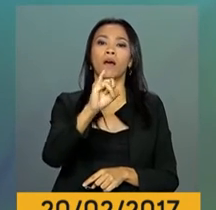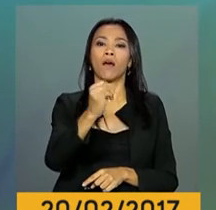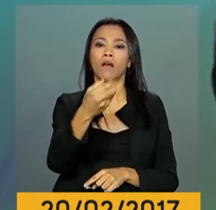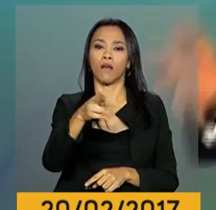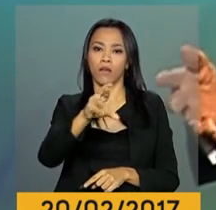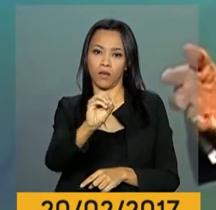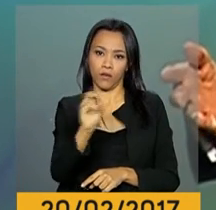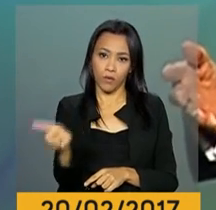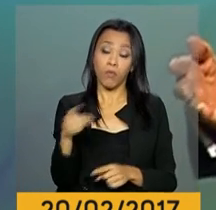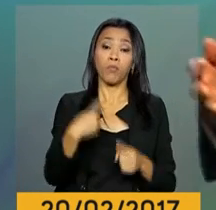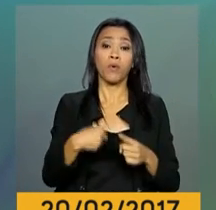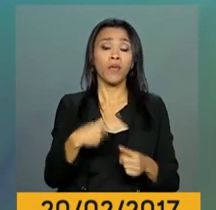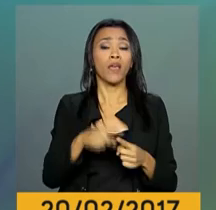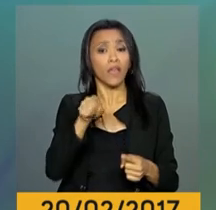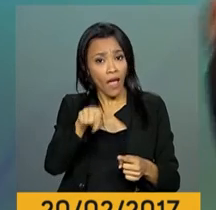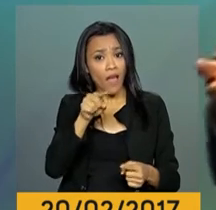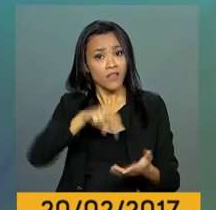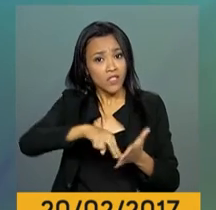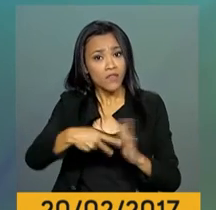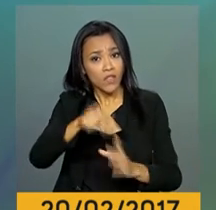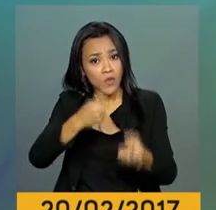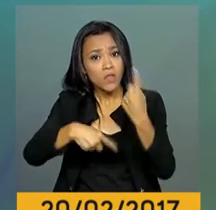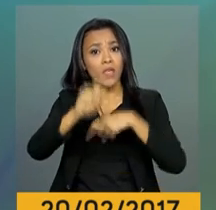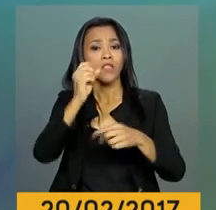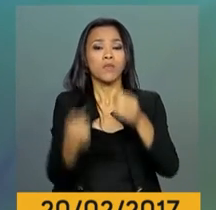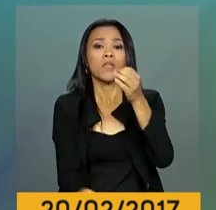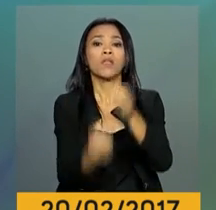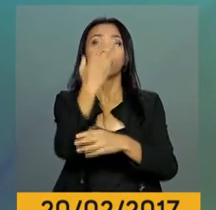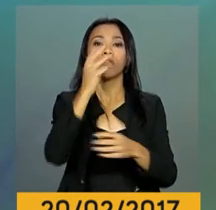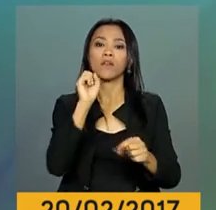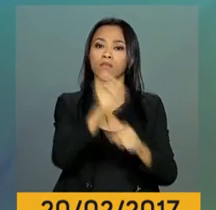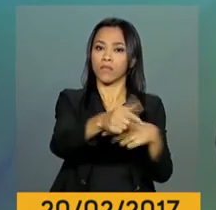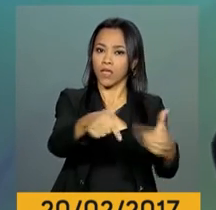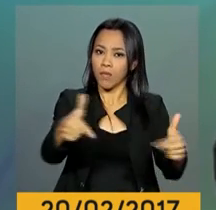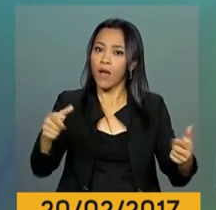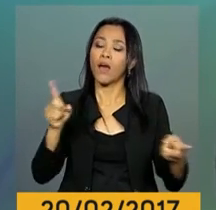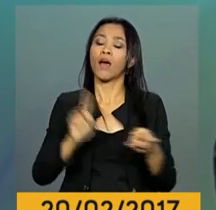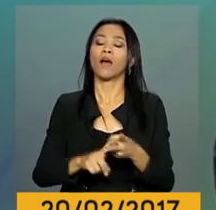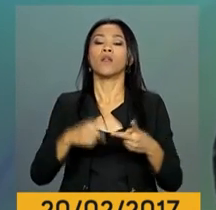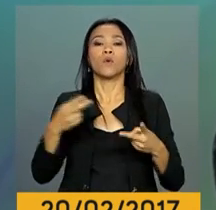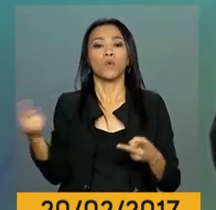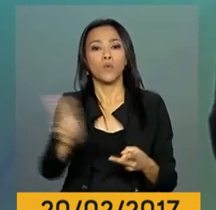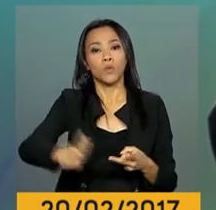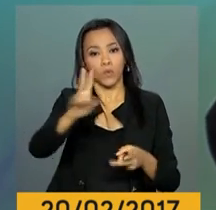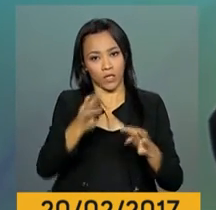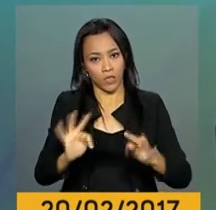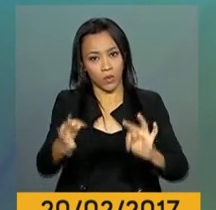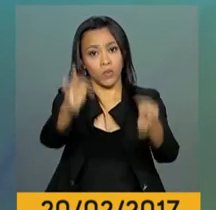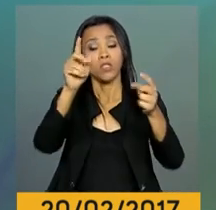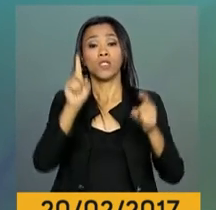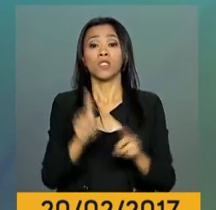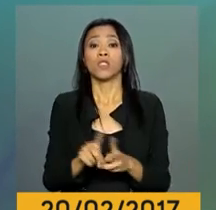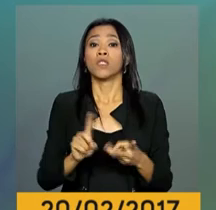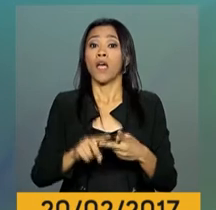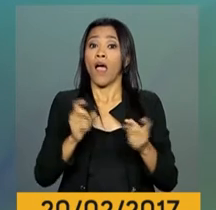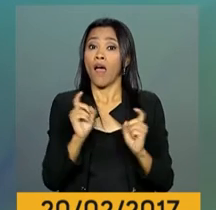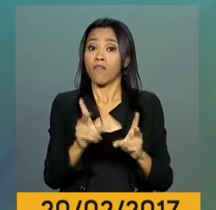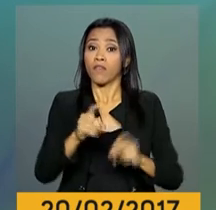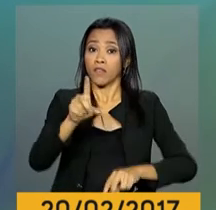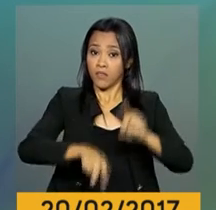né? Gera empregos, incorpora tecnologia, aumenta a exportação, estimula o